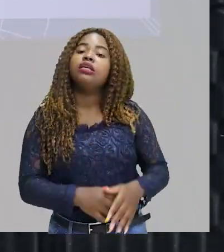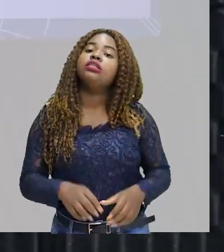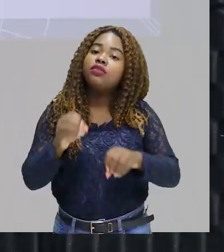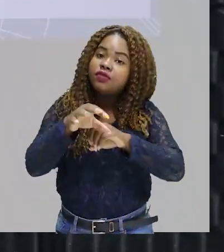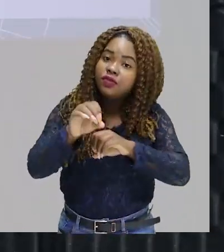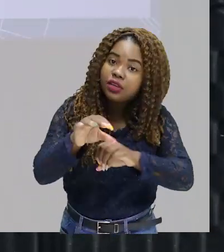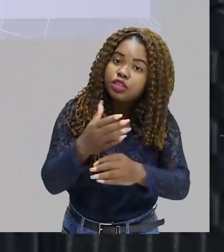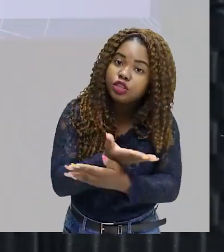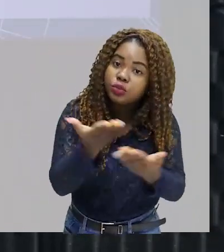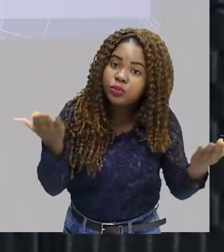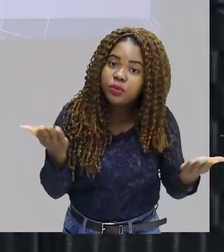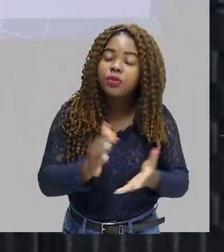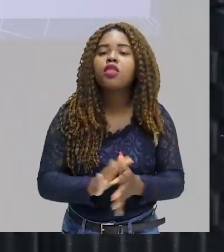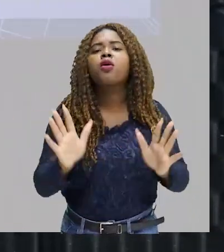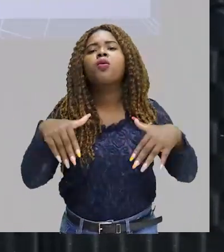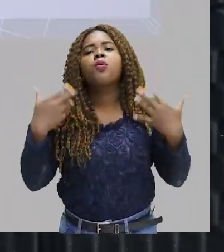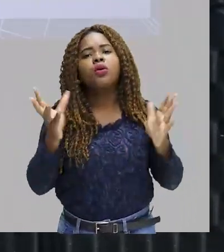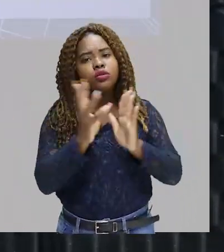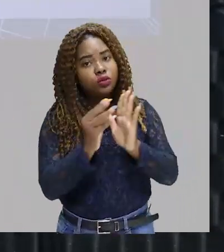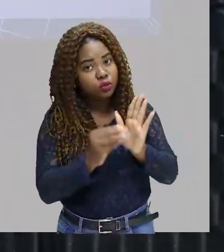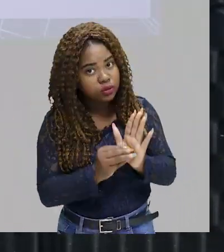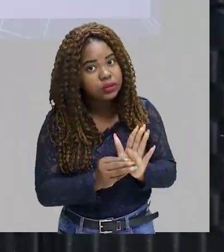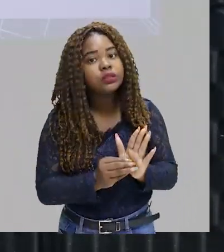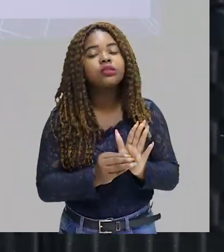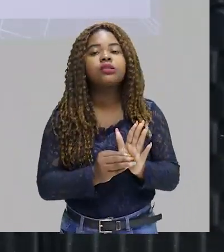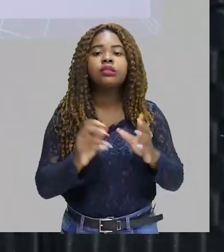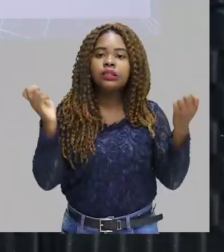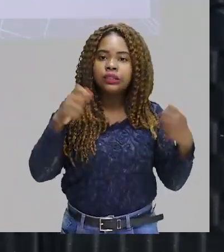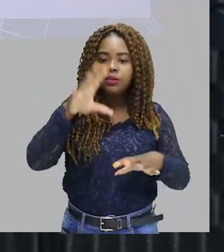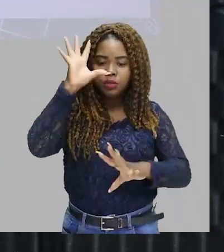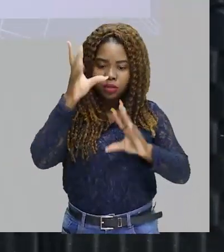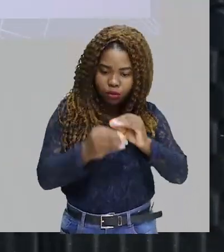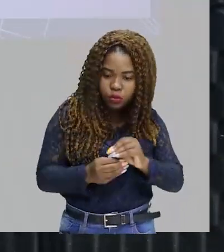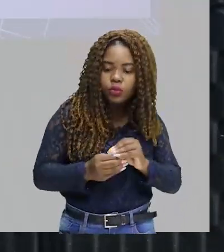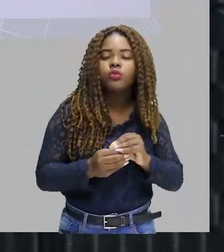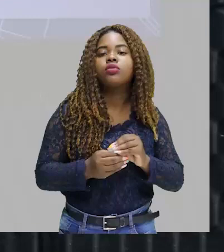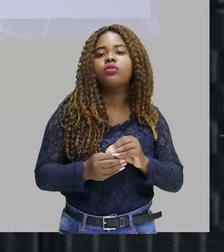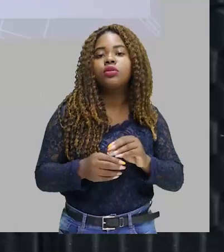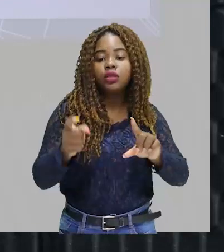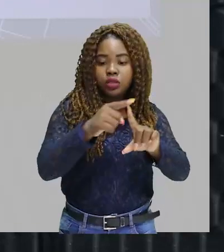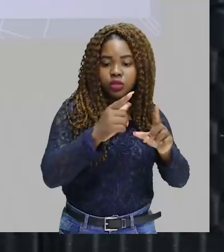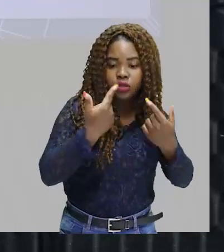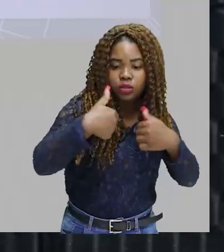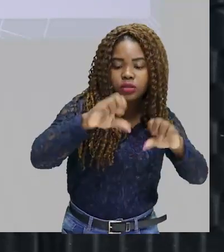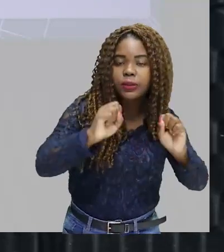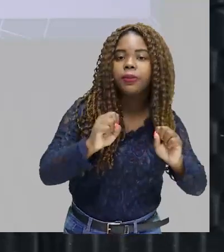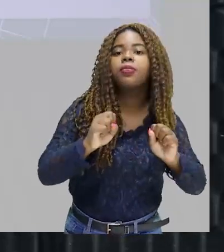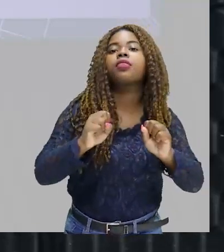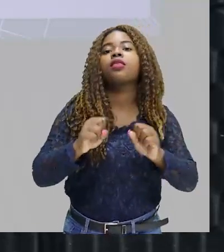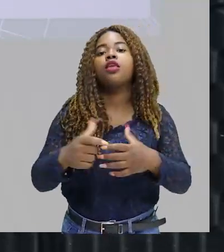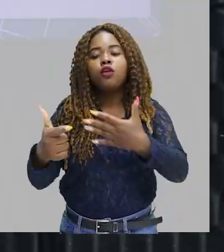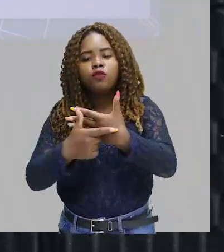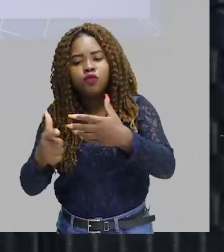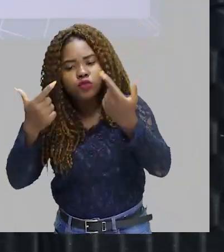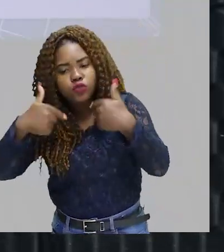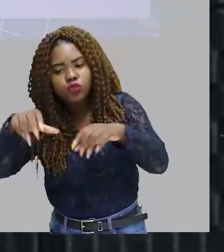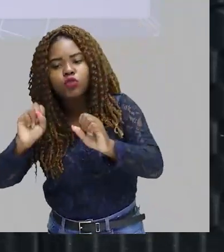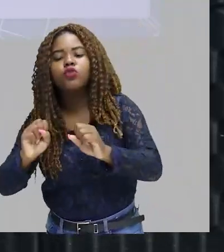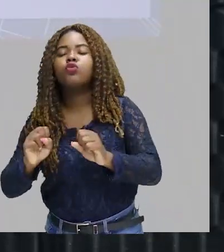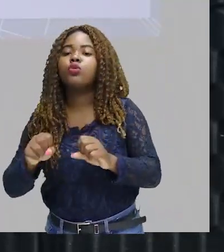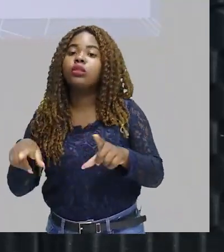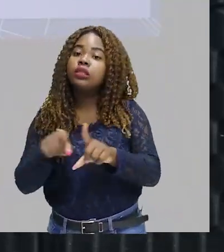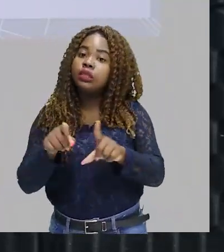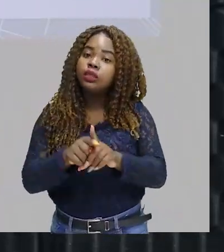para vocês. Quais os conteúdos que vocês devem revisar? Vocês devem revisar tipos de linguagem, funções da linguagem e